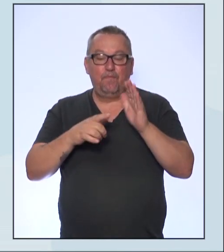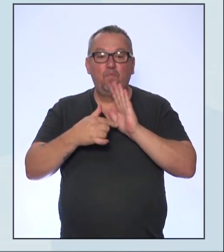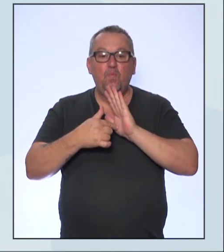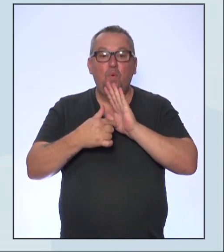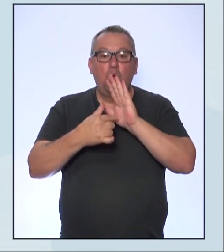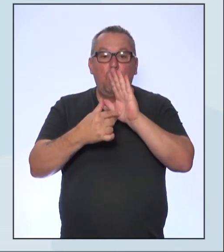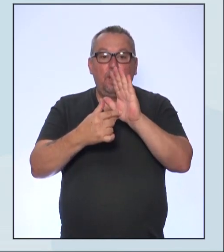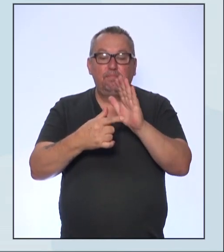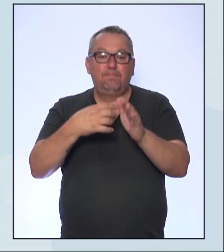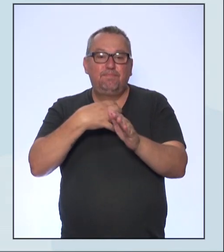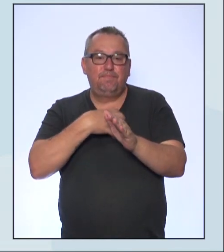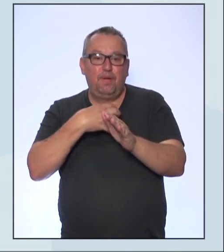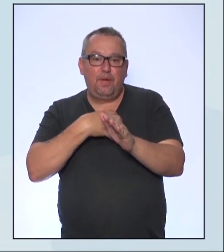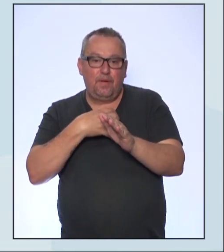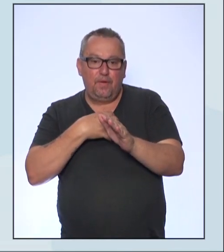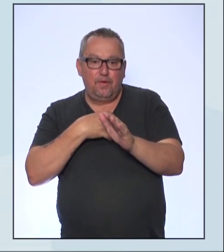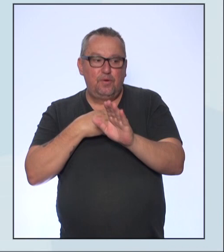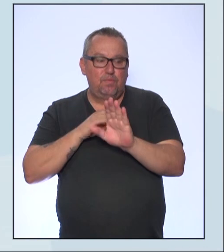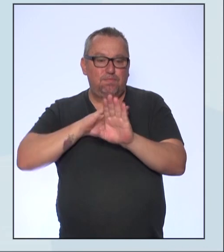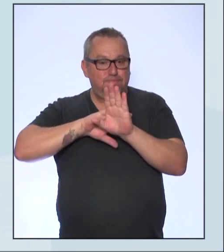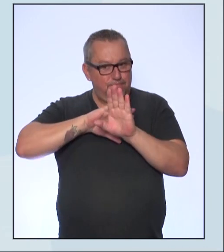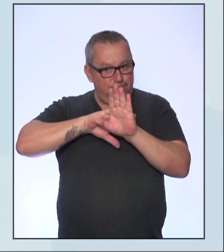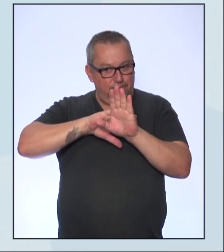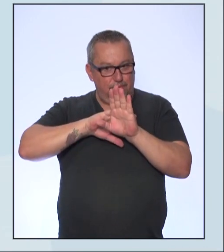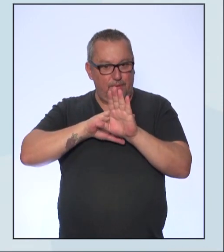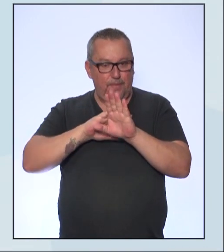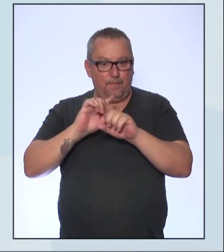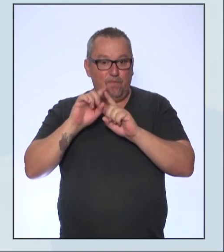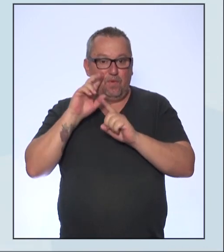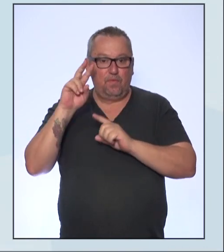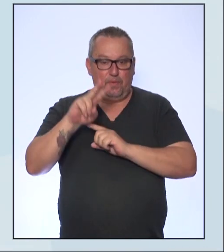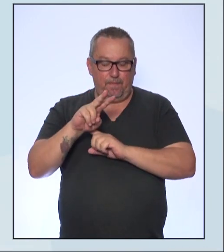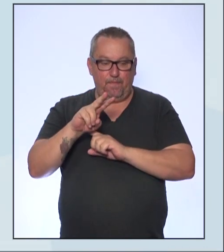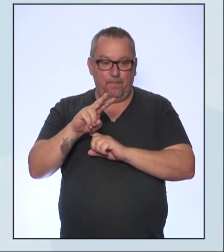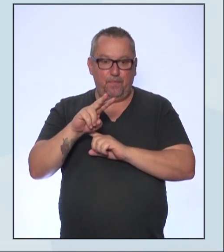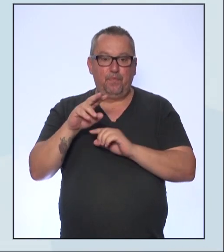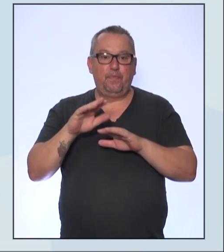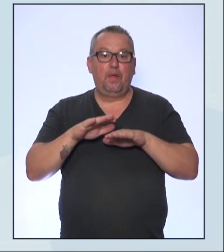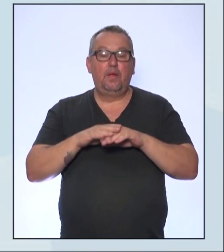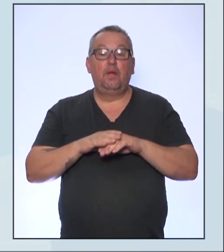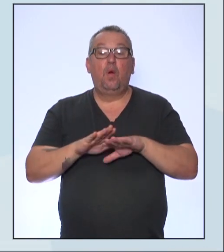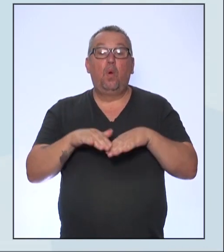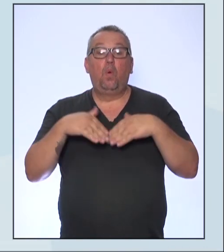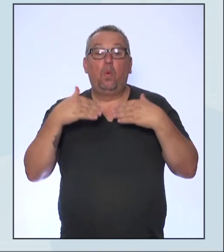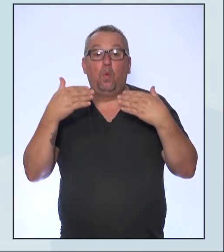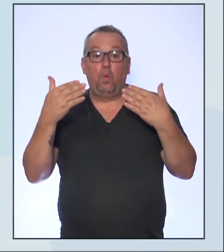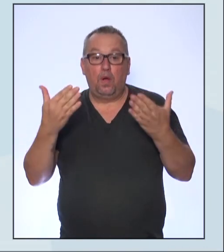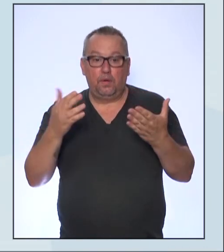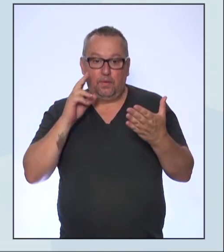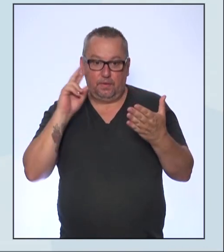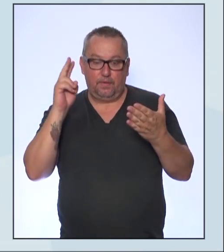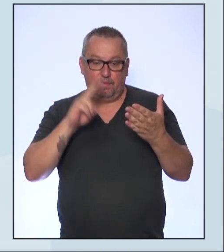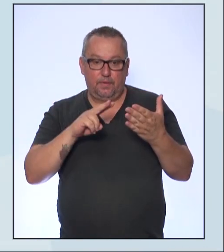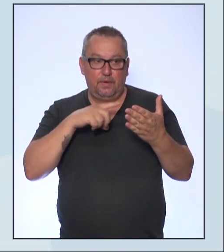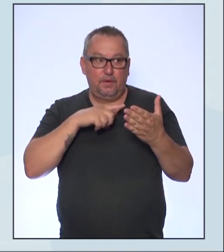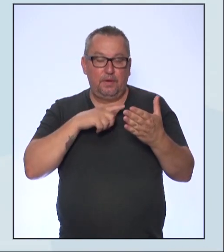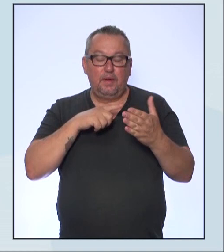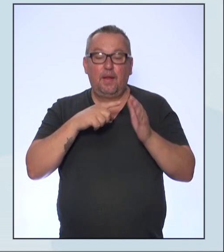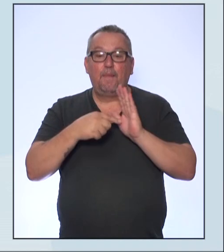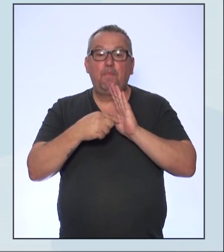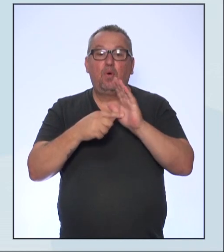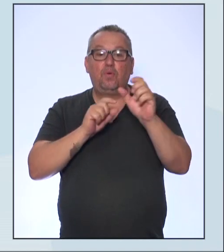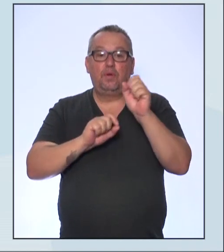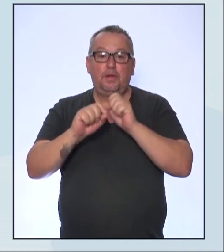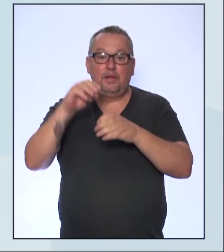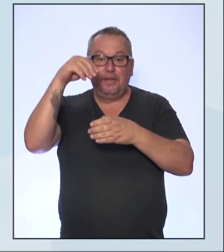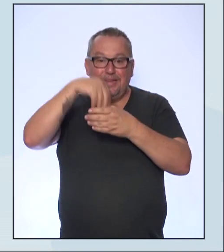apresentar sentido figurado, certo? Bom, vamos lá. Quando em decorrência, certo, ela se manifesta o quê? Dentro